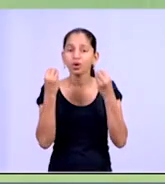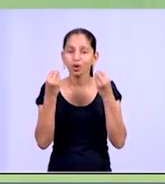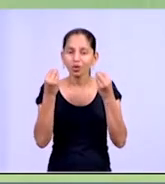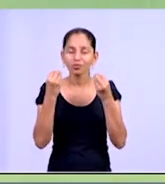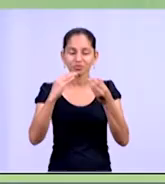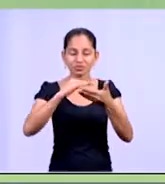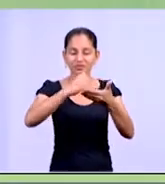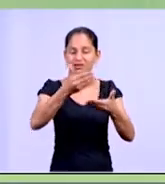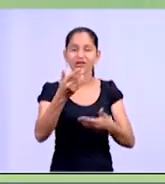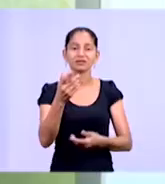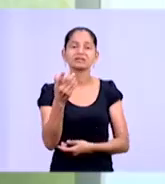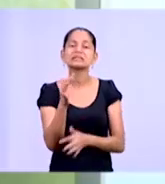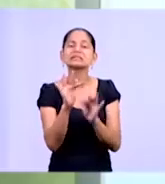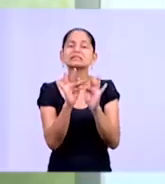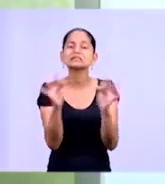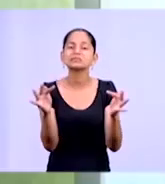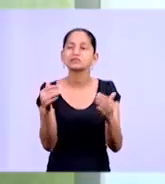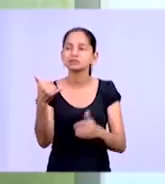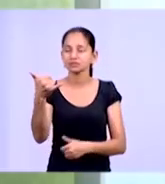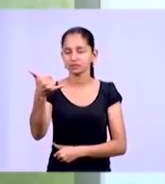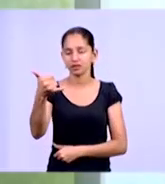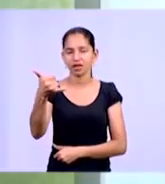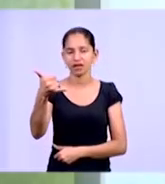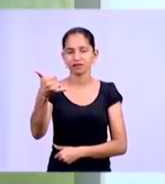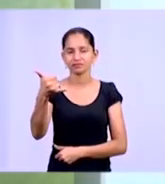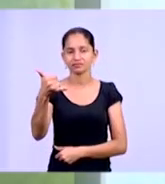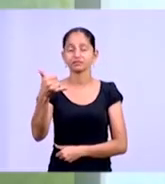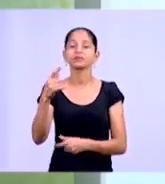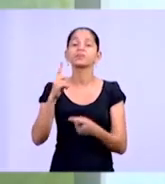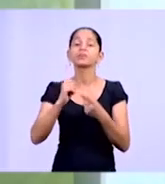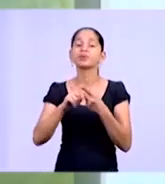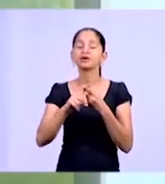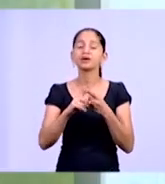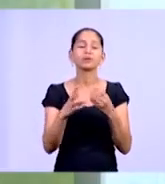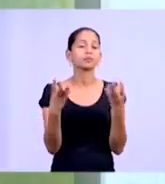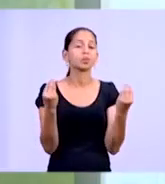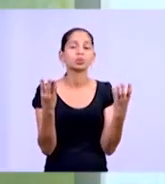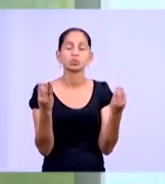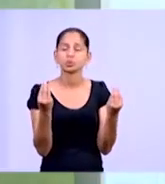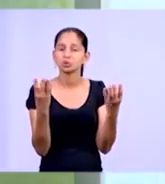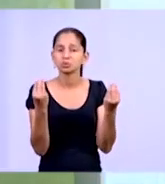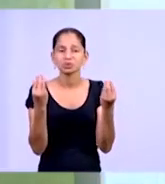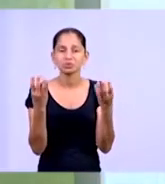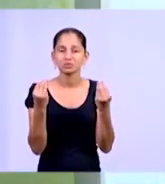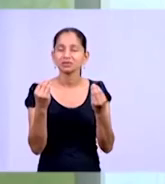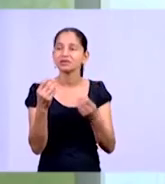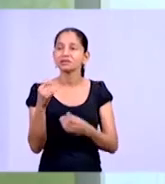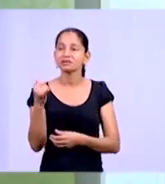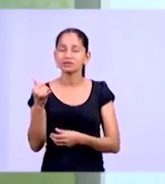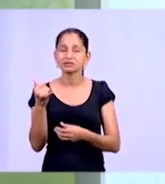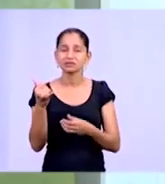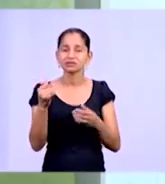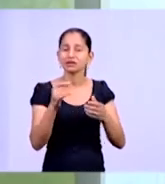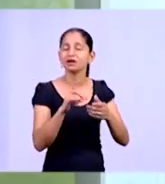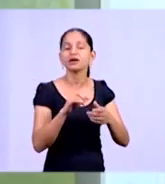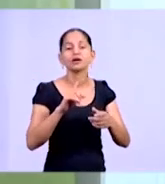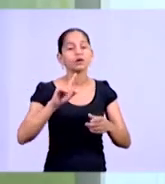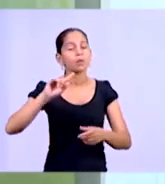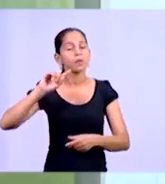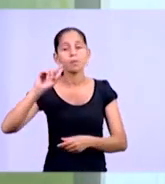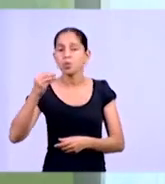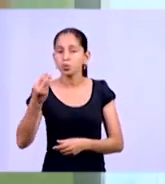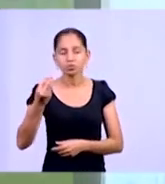Estou comparando com um celularzinho desse. Esse celular aqui era milhares e milhares e milhares. Esse celular aqui é milhares e milhares de vezes